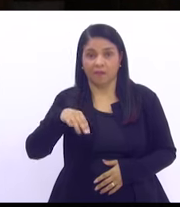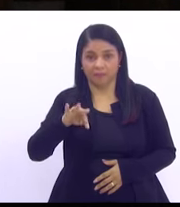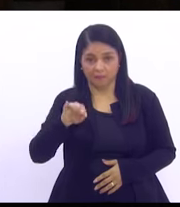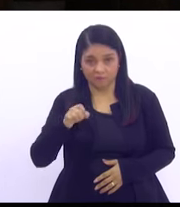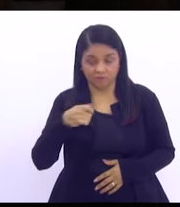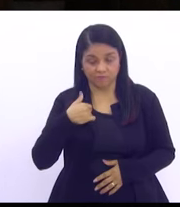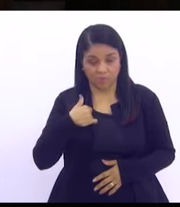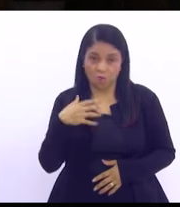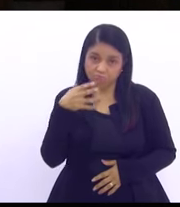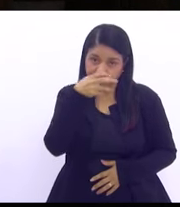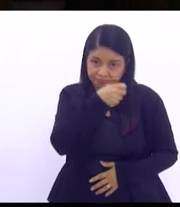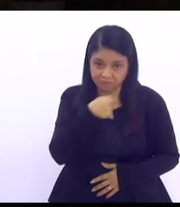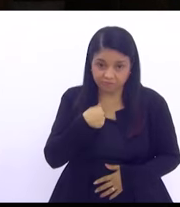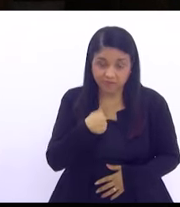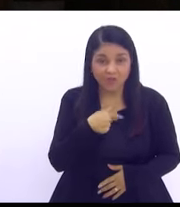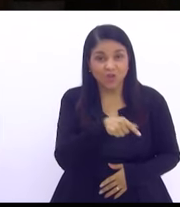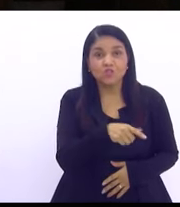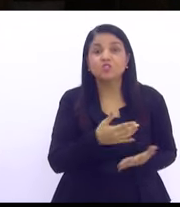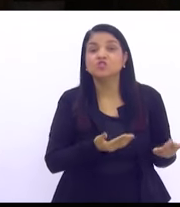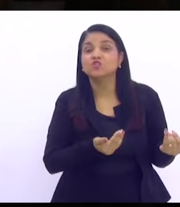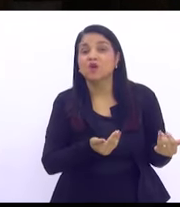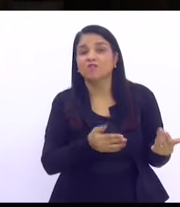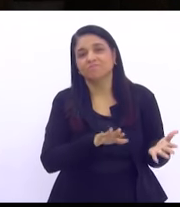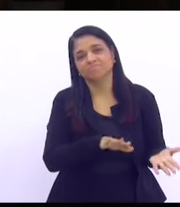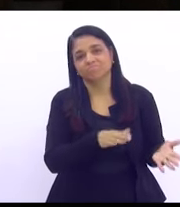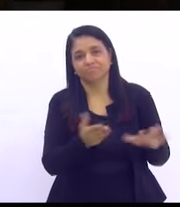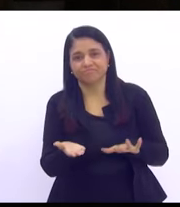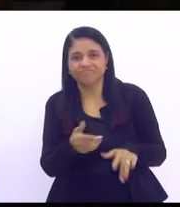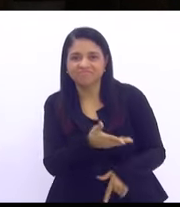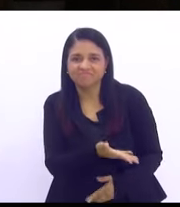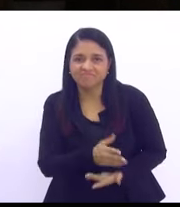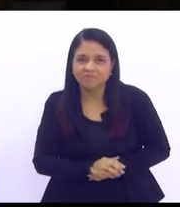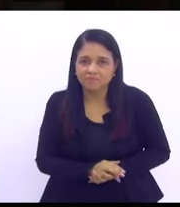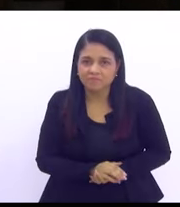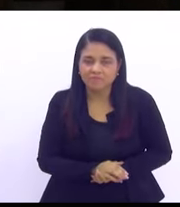vida. E aonde